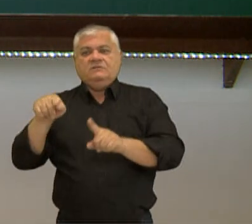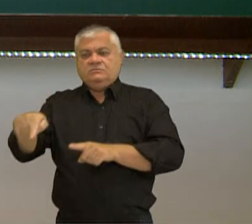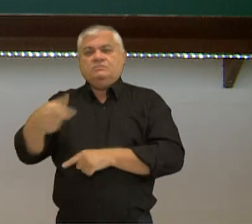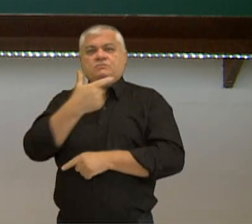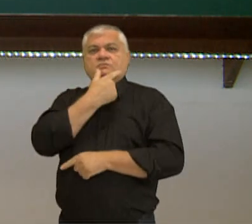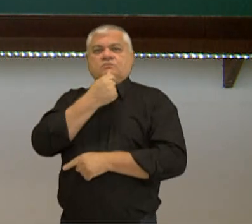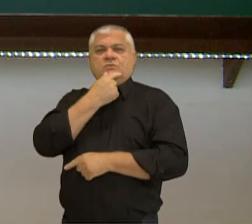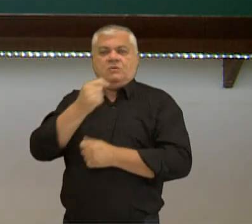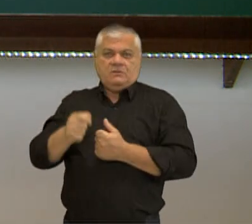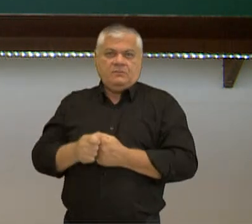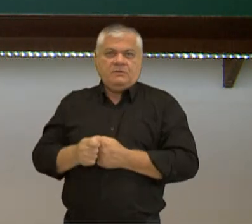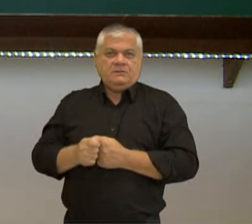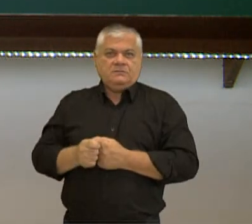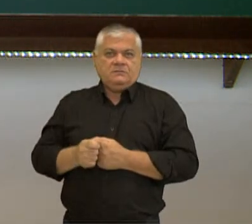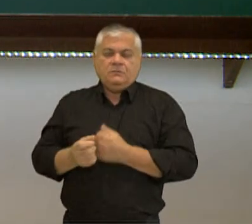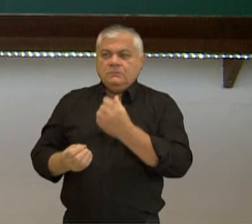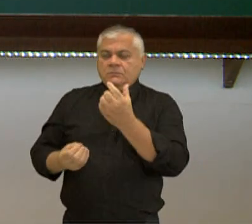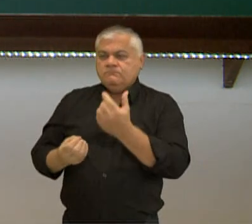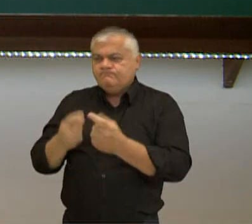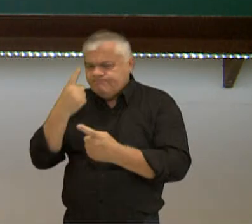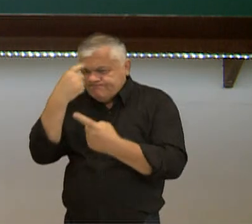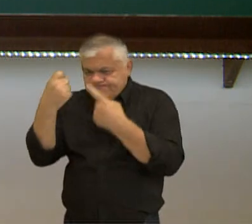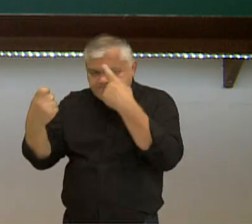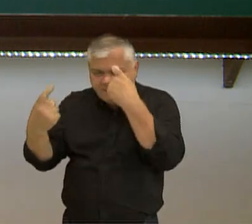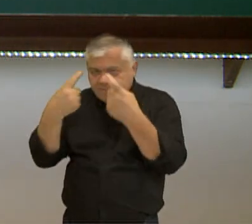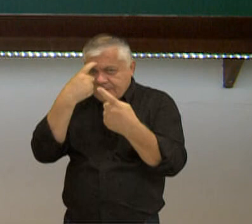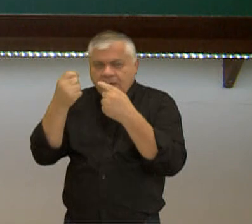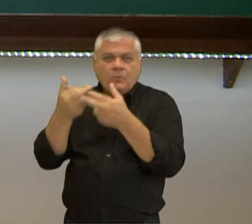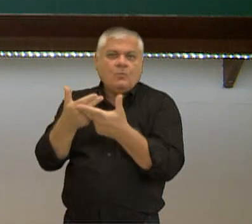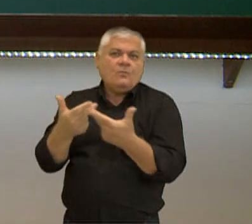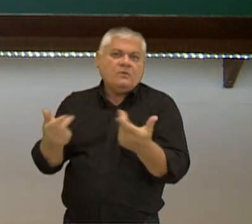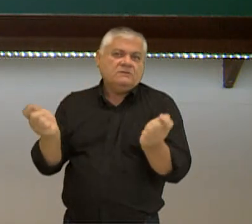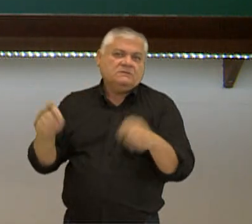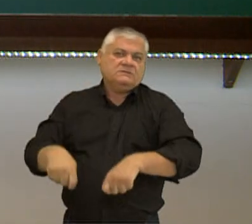pensamento, construir coisas, certo?